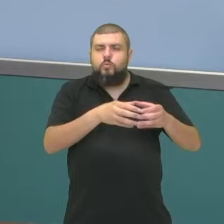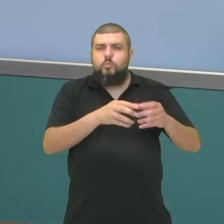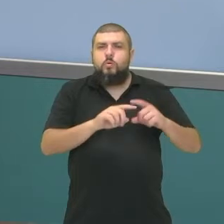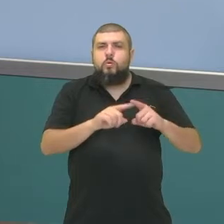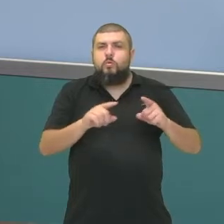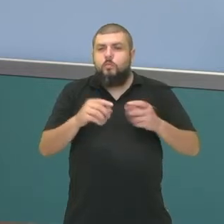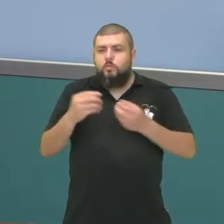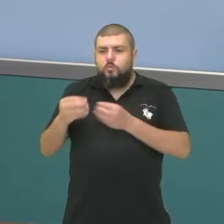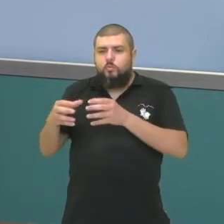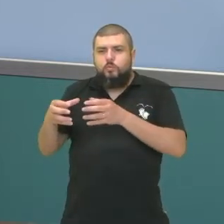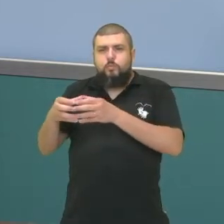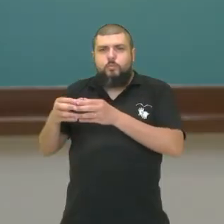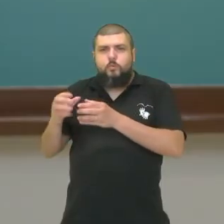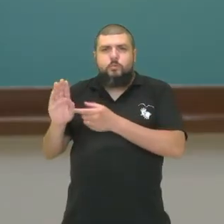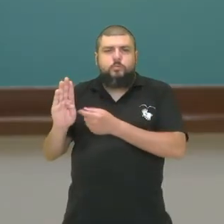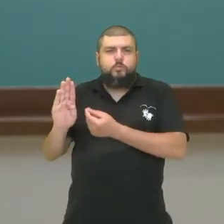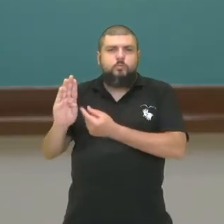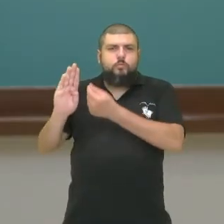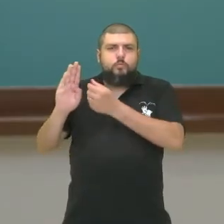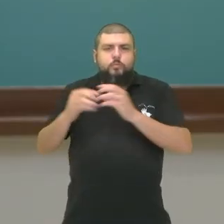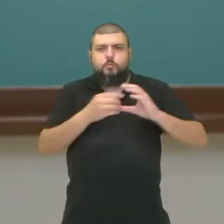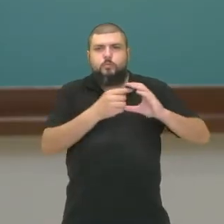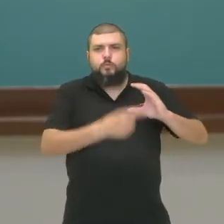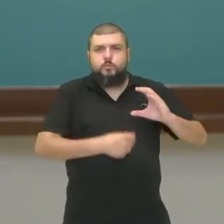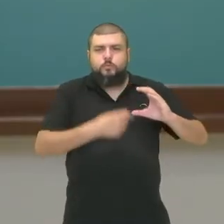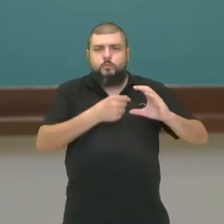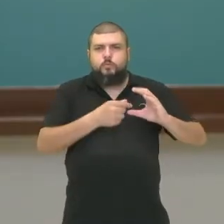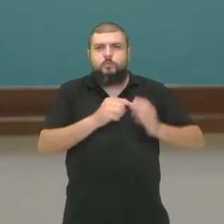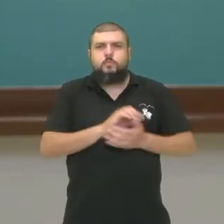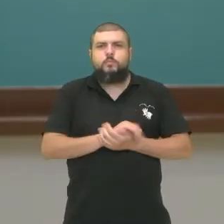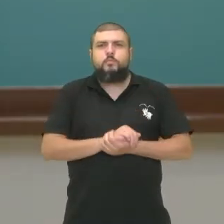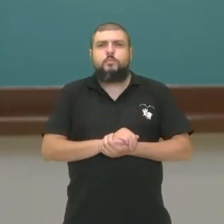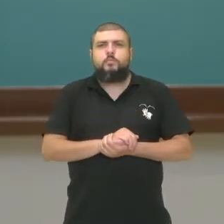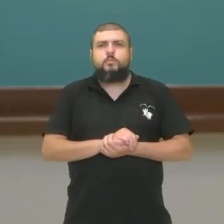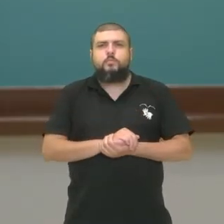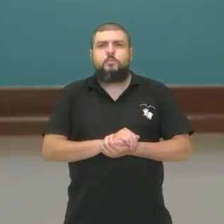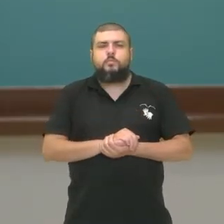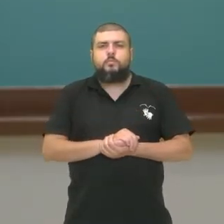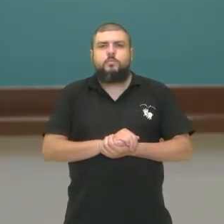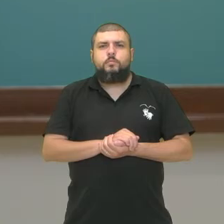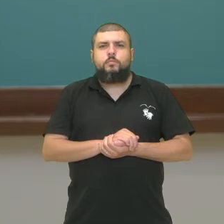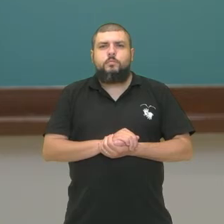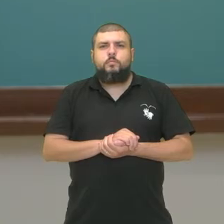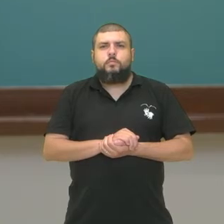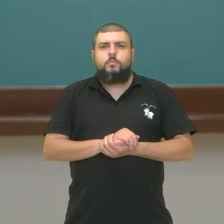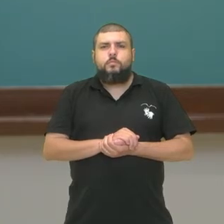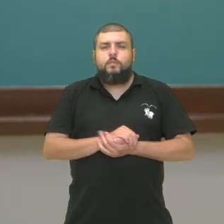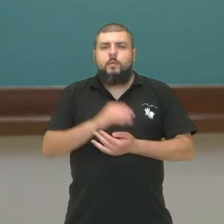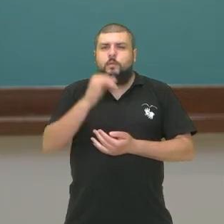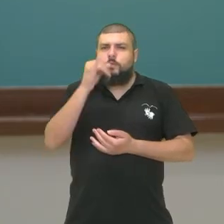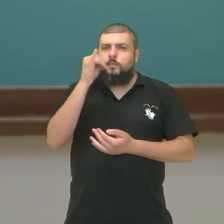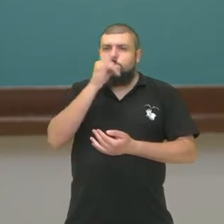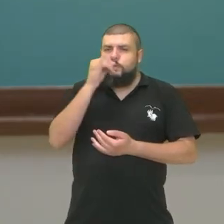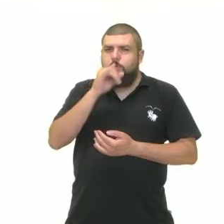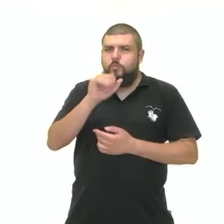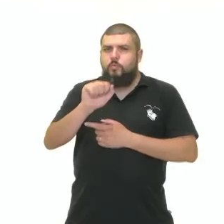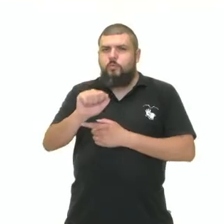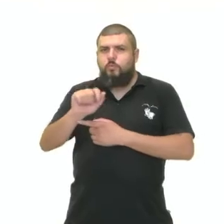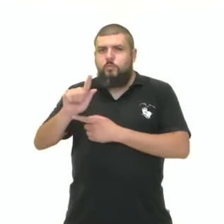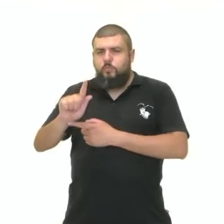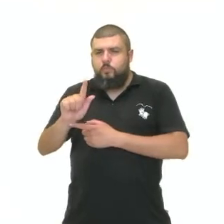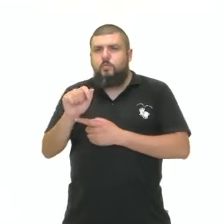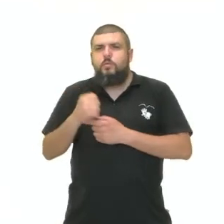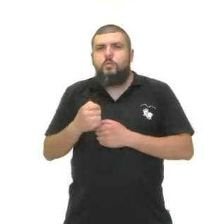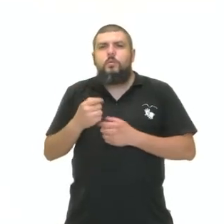e capitalistas. Para o marxista italiano Antonio Gramsci, a relação